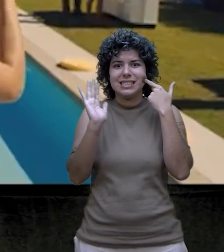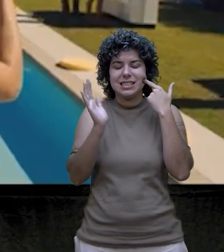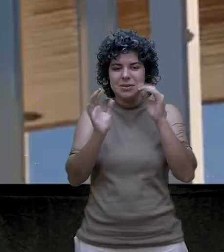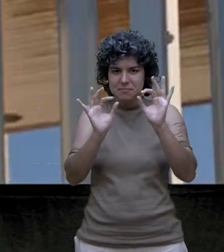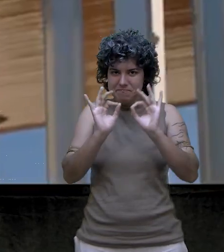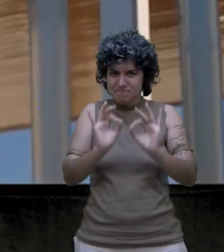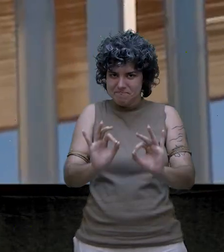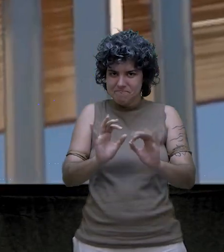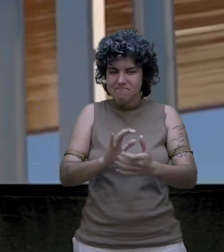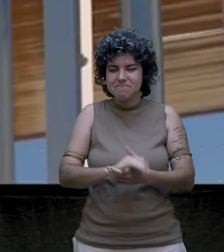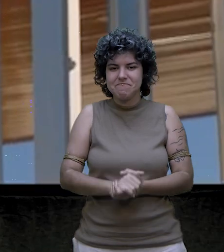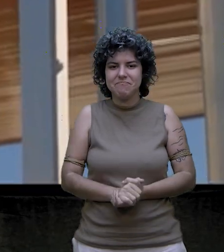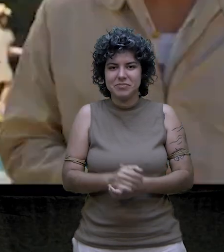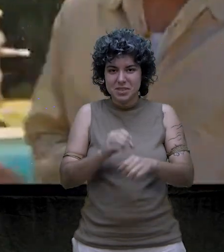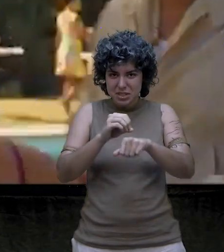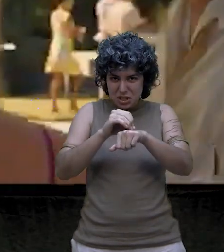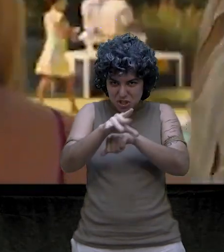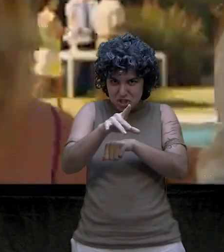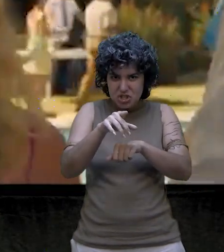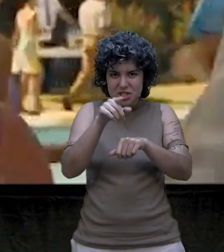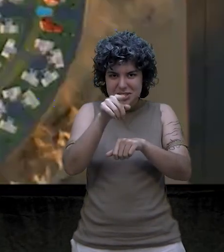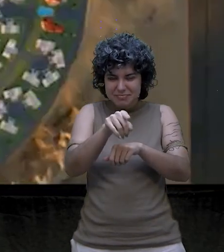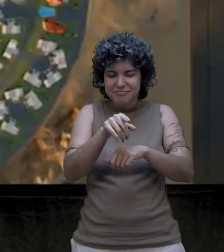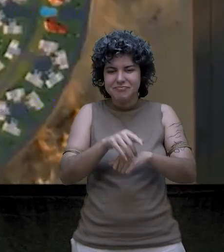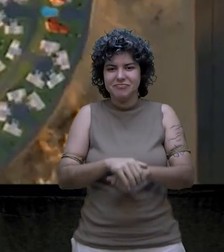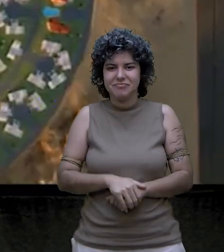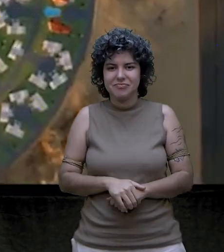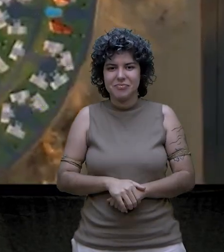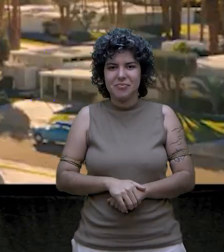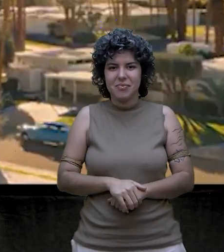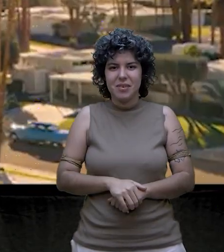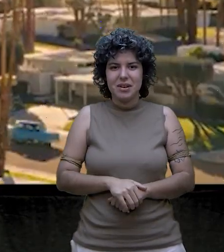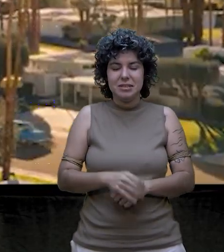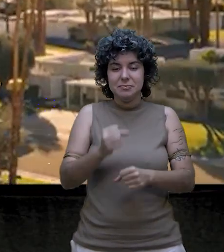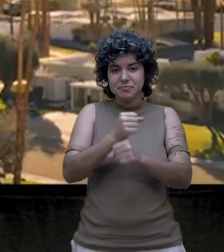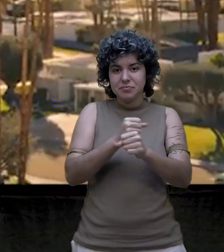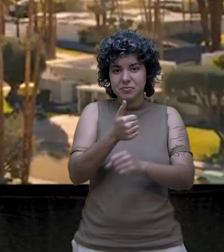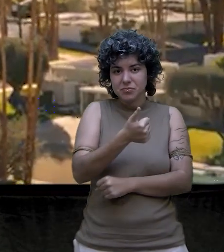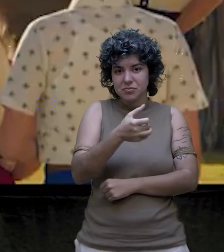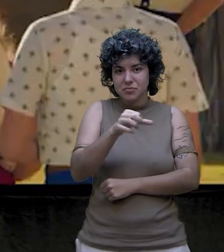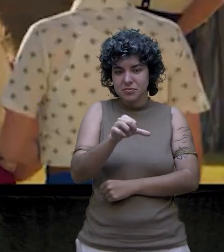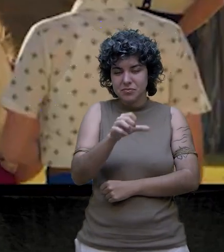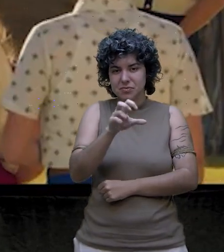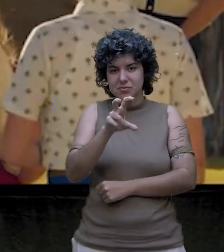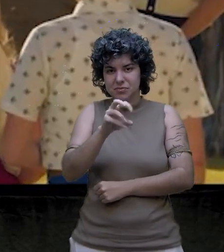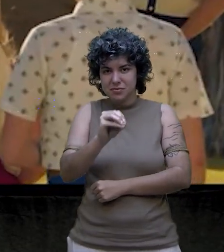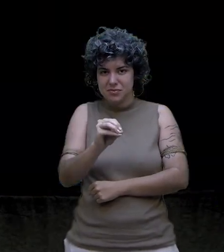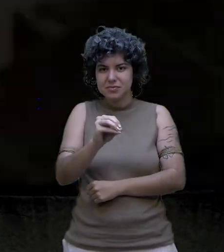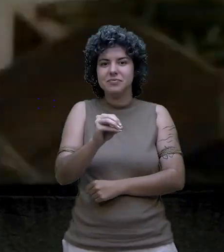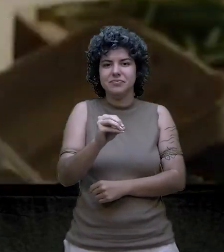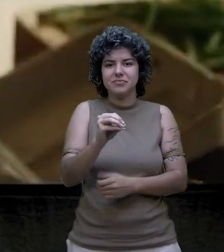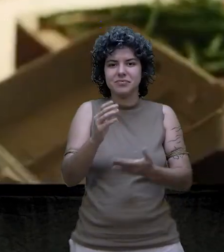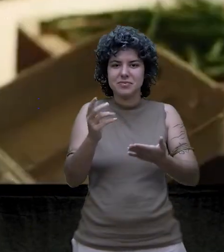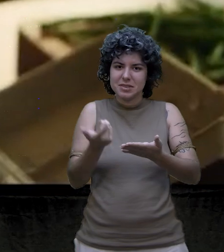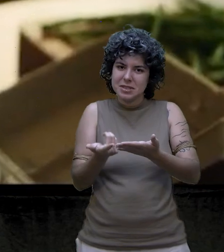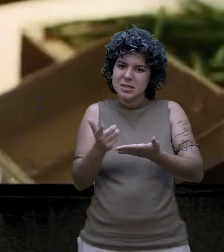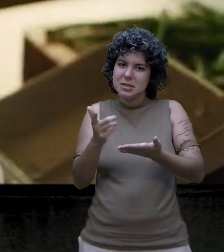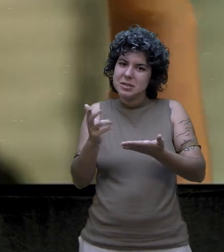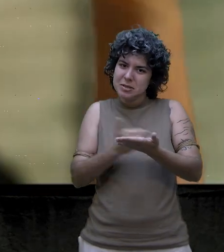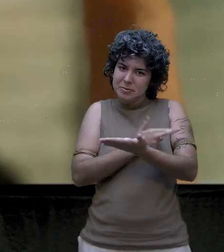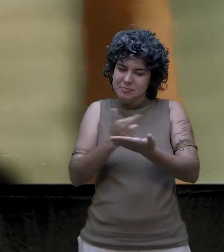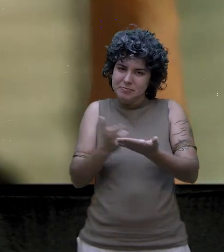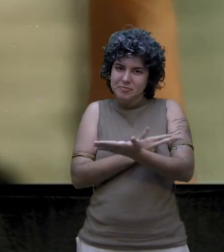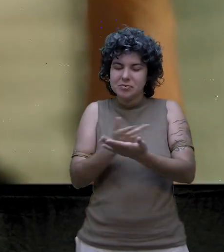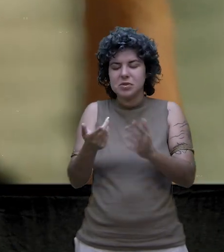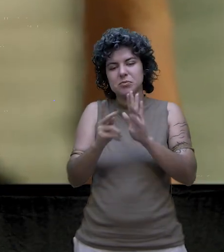quente. Anos 1950, casa de revista e um projeto chamado Controle. Alice Chambers,